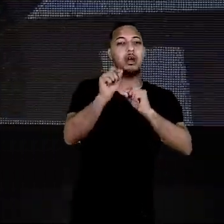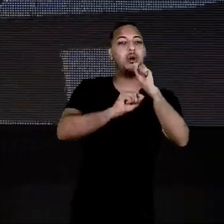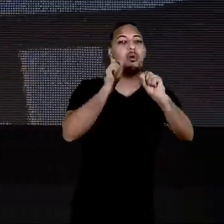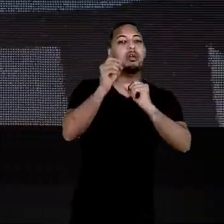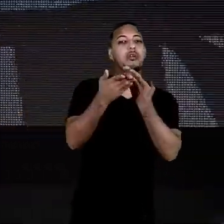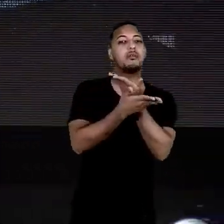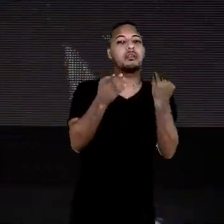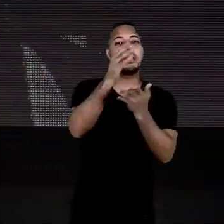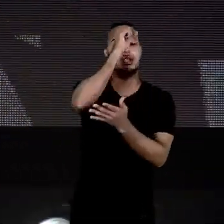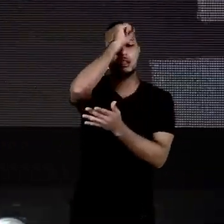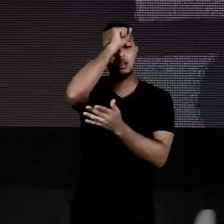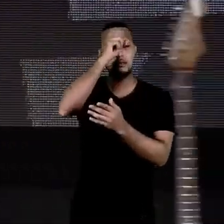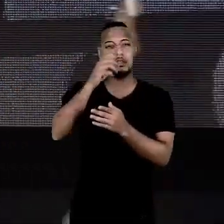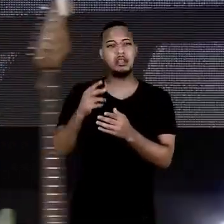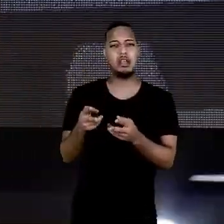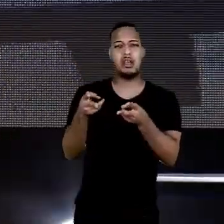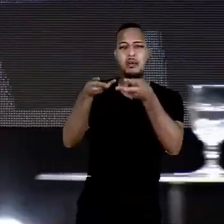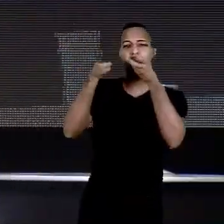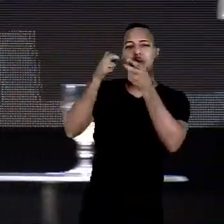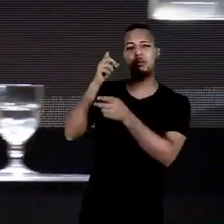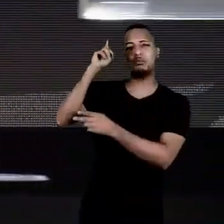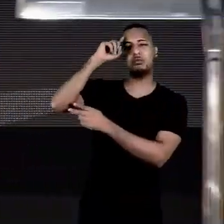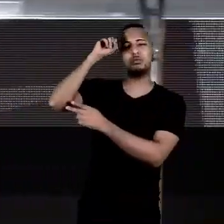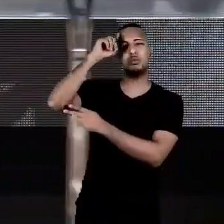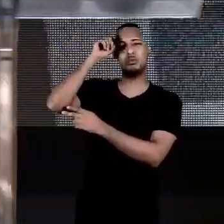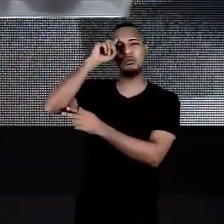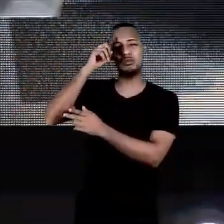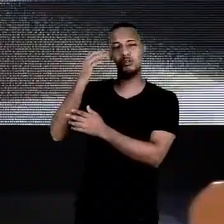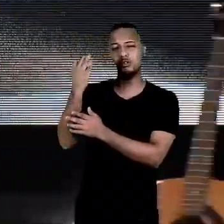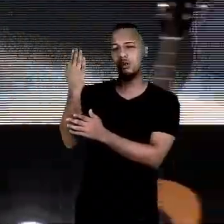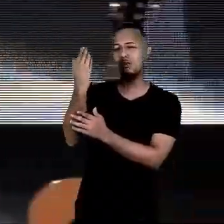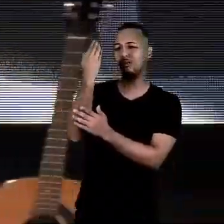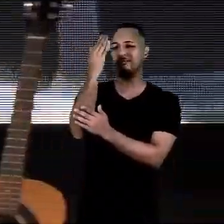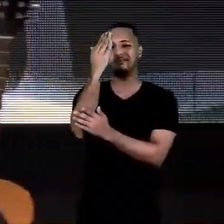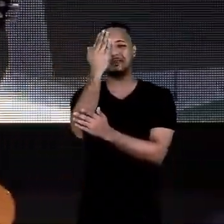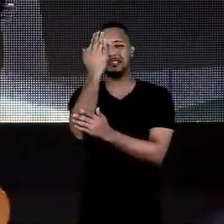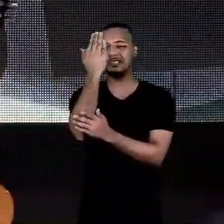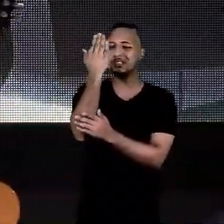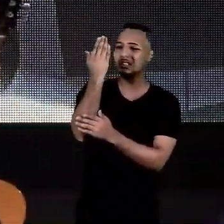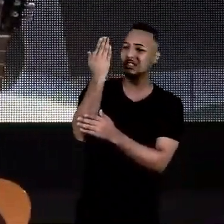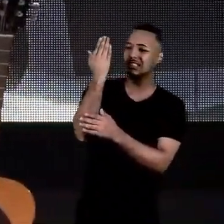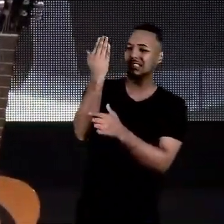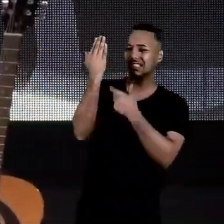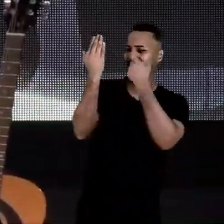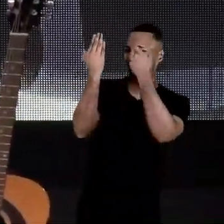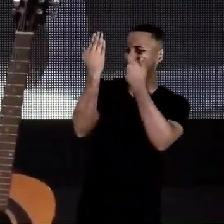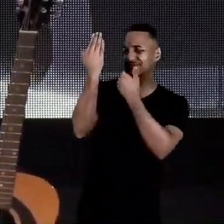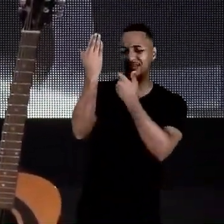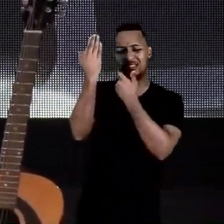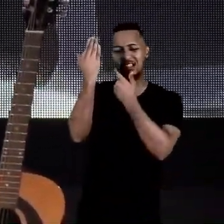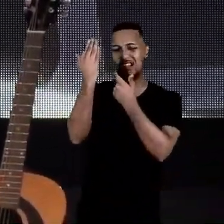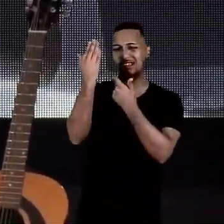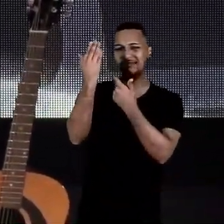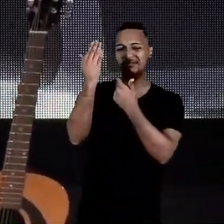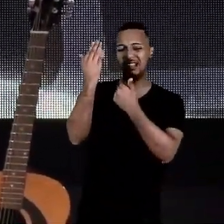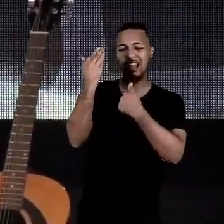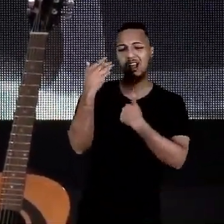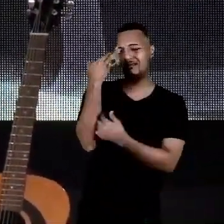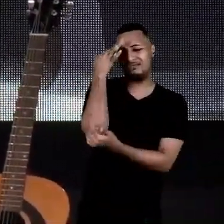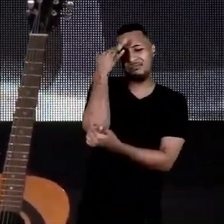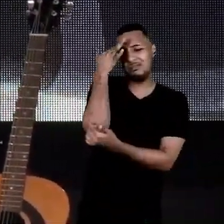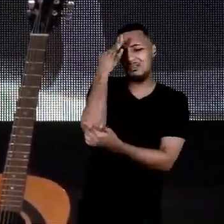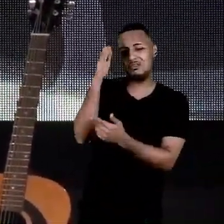tenha todos os dias olhado no espelho, sabe, não tem se amado. Você tem olhado no espelho e tem dito assim: não sei porquê,